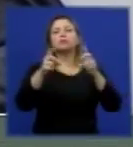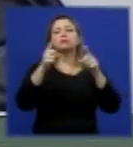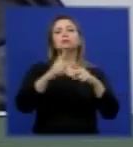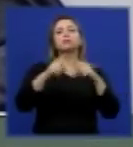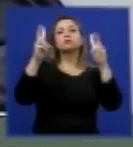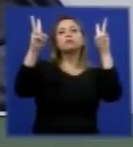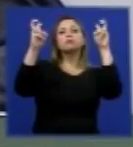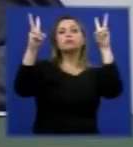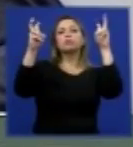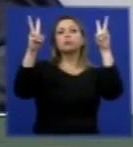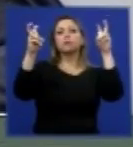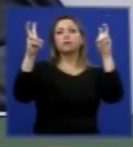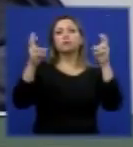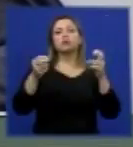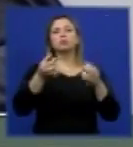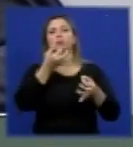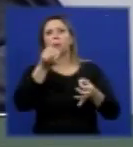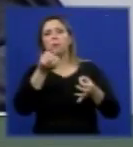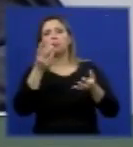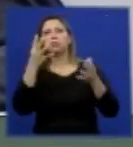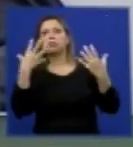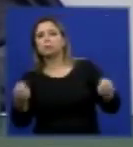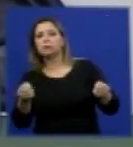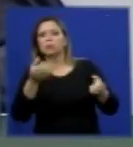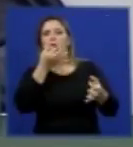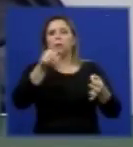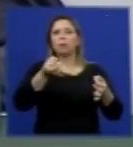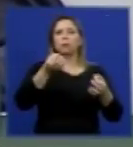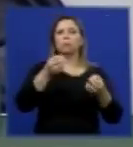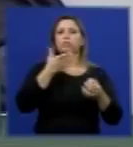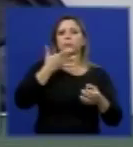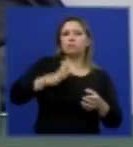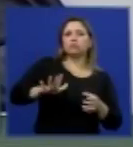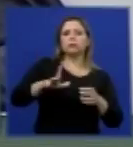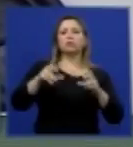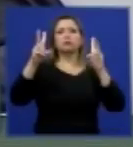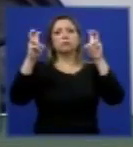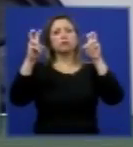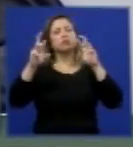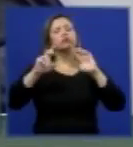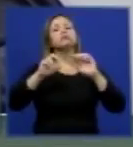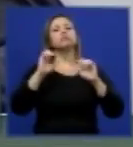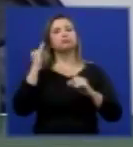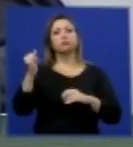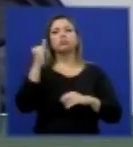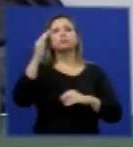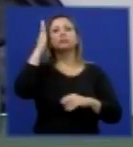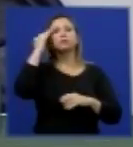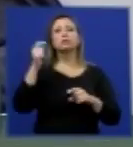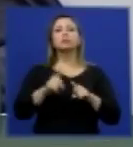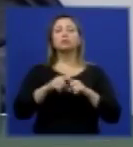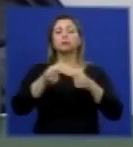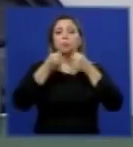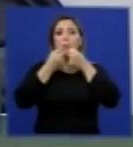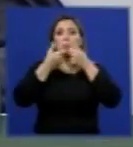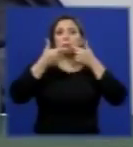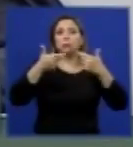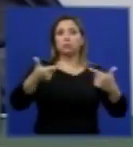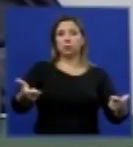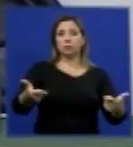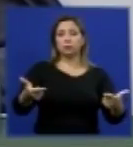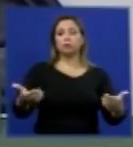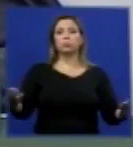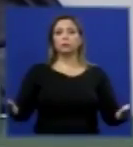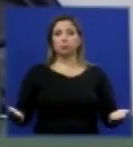temática, a este controverso tema. Desejo bom sucesso a